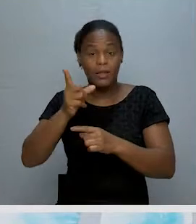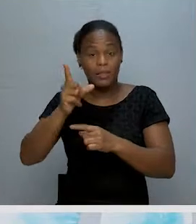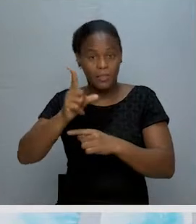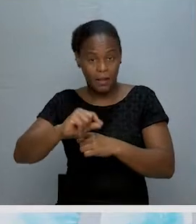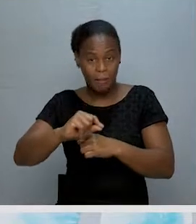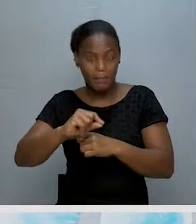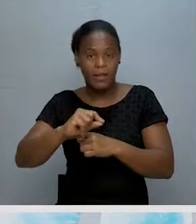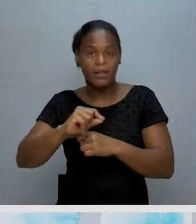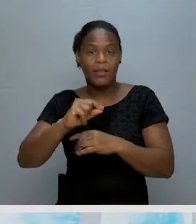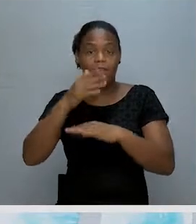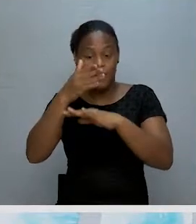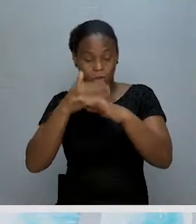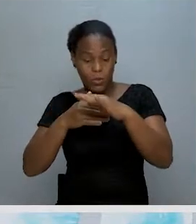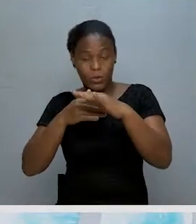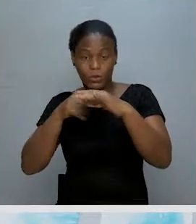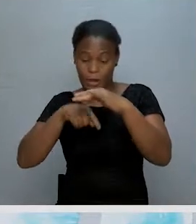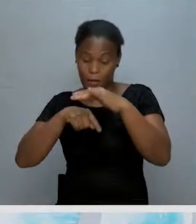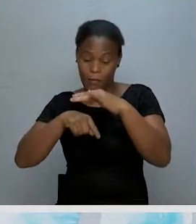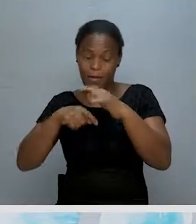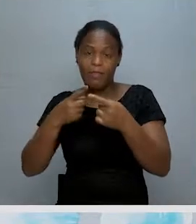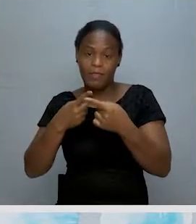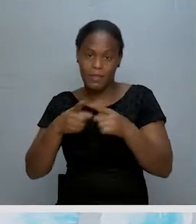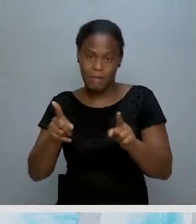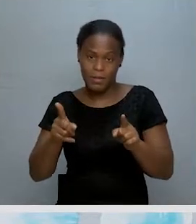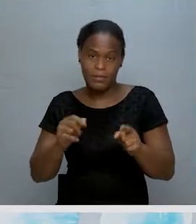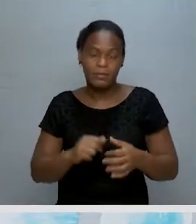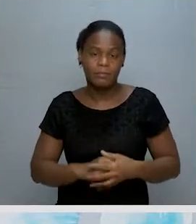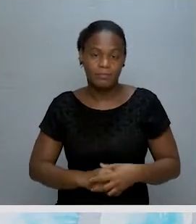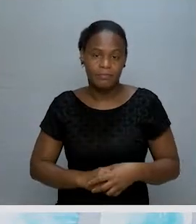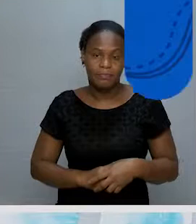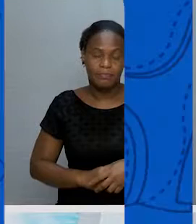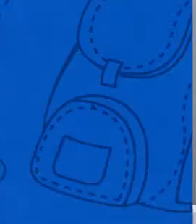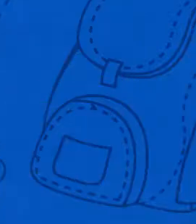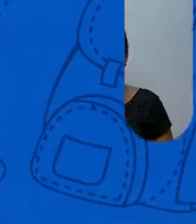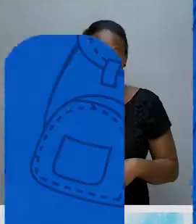e também frações com denominadoras diferentes.